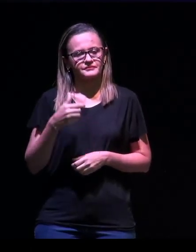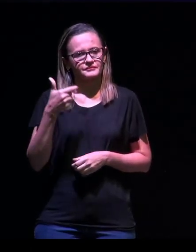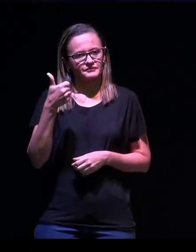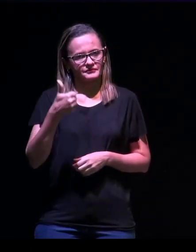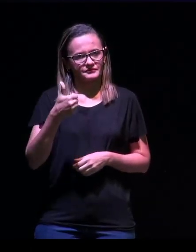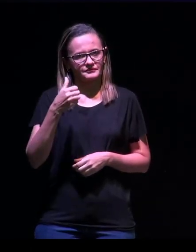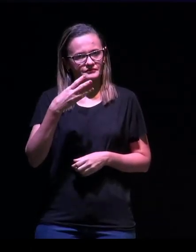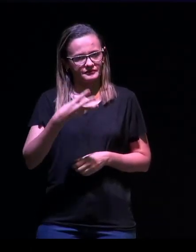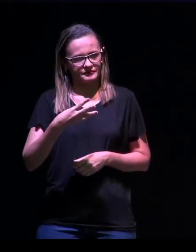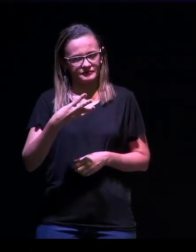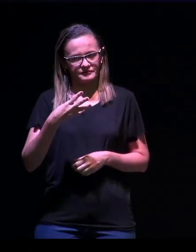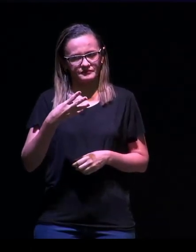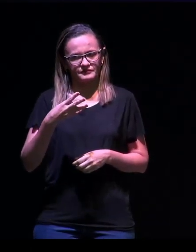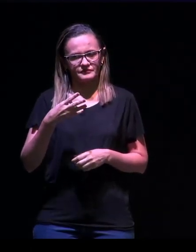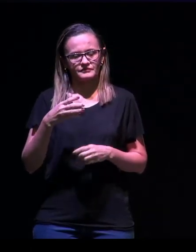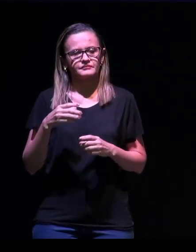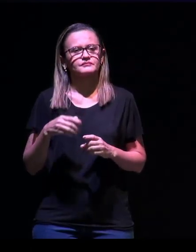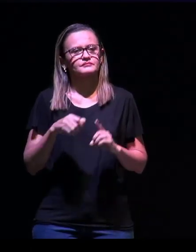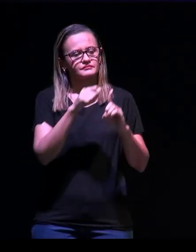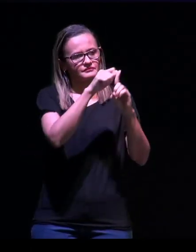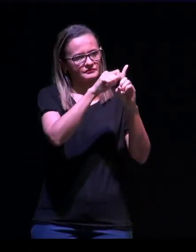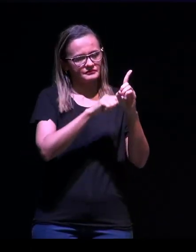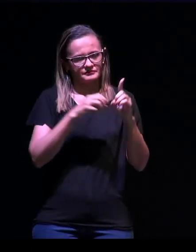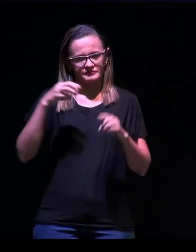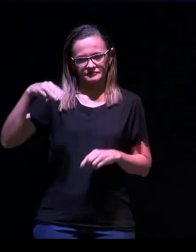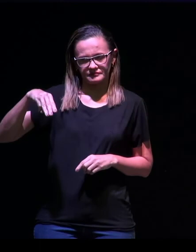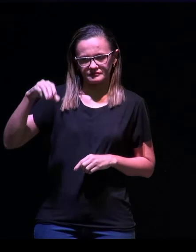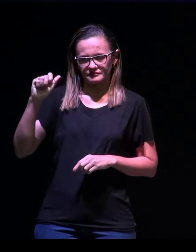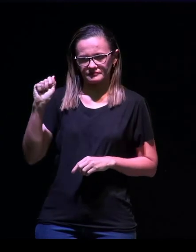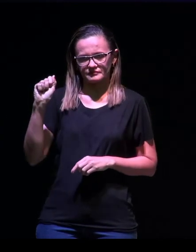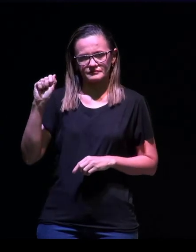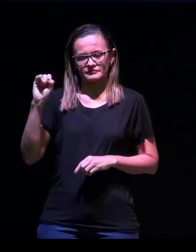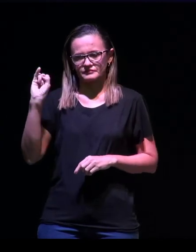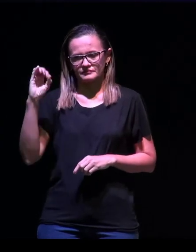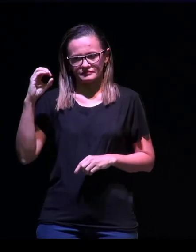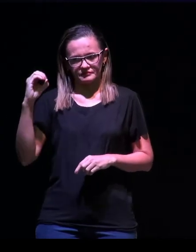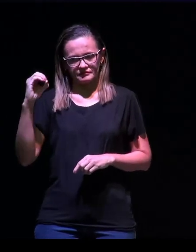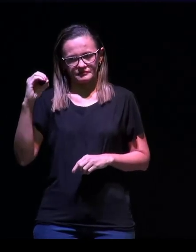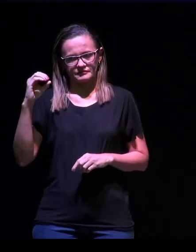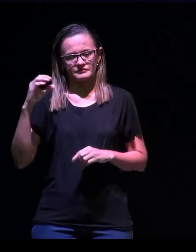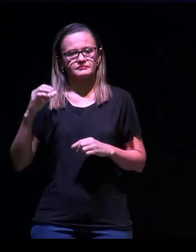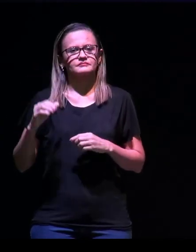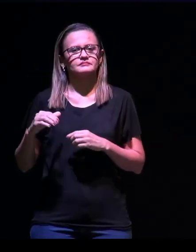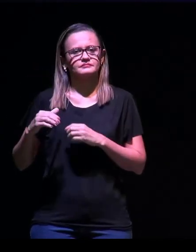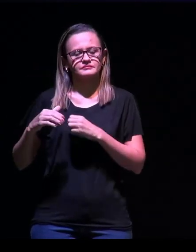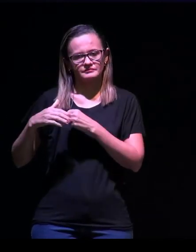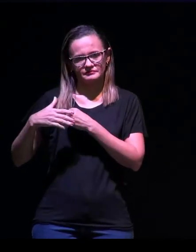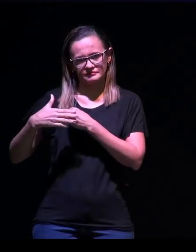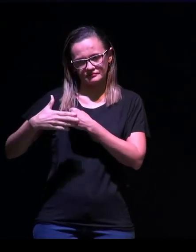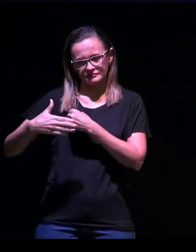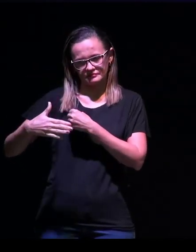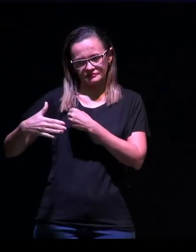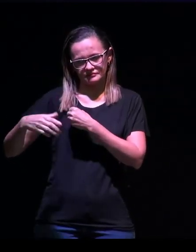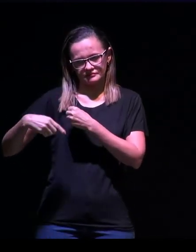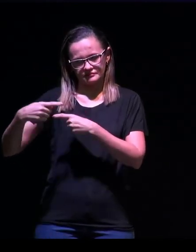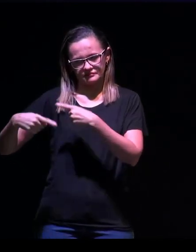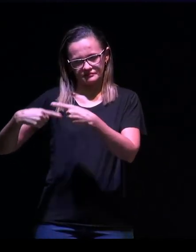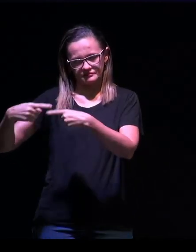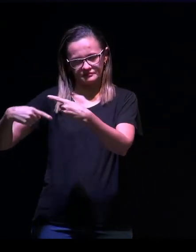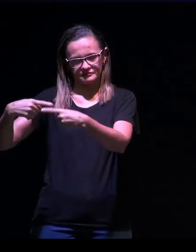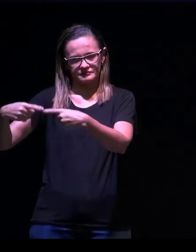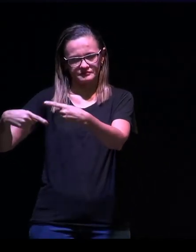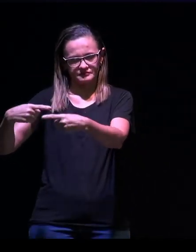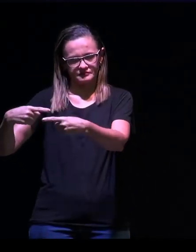Então, quem nasceu de 1948 para cá está nessa geração que está vivo ainda.